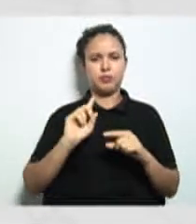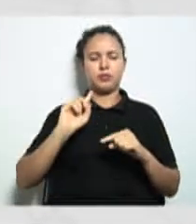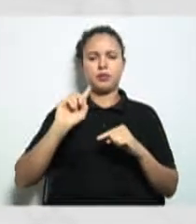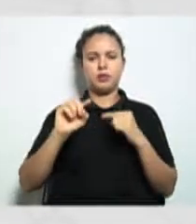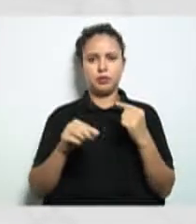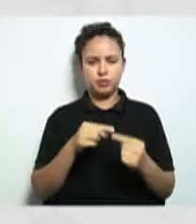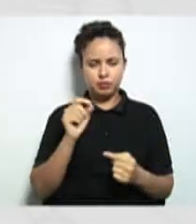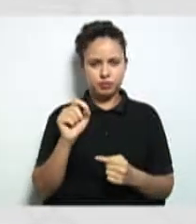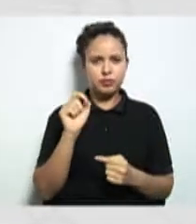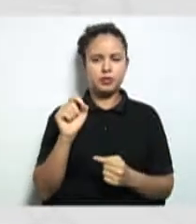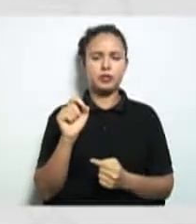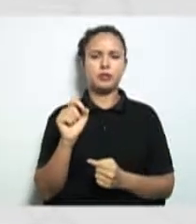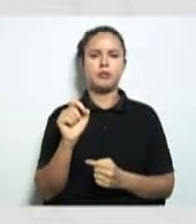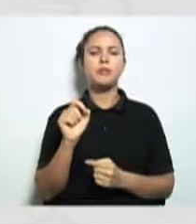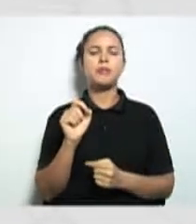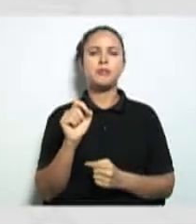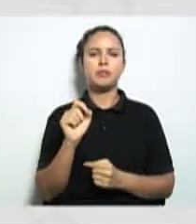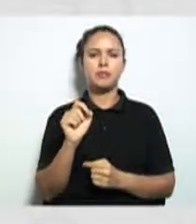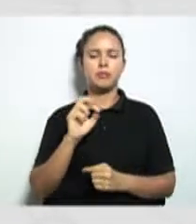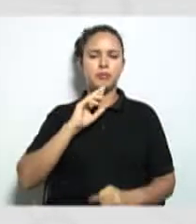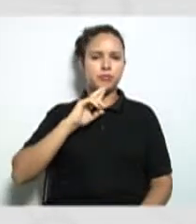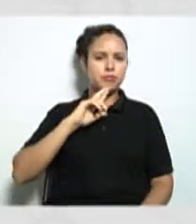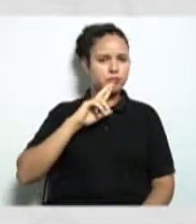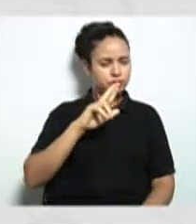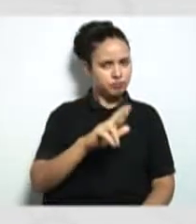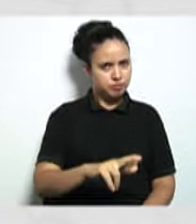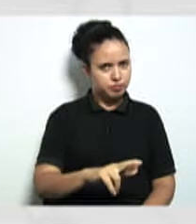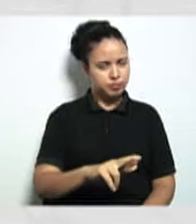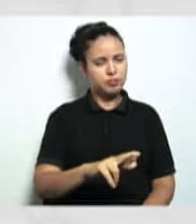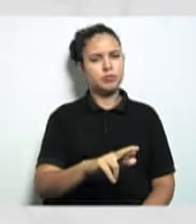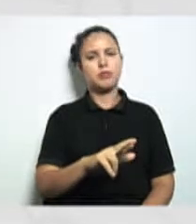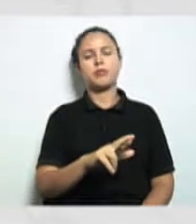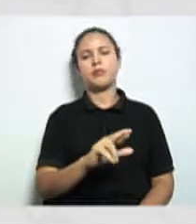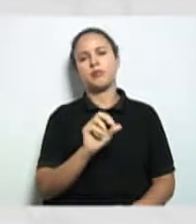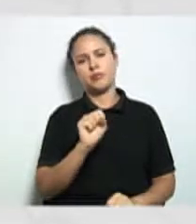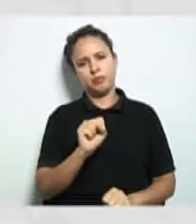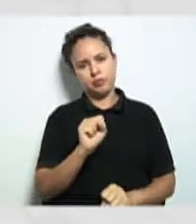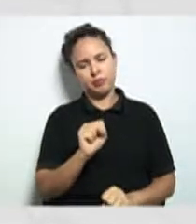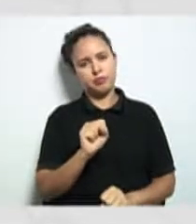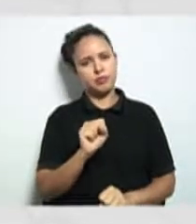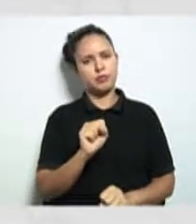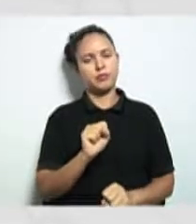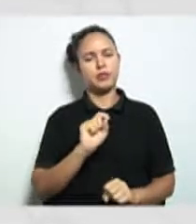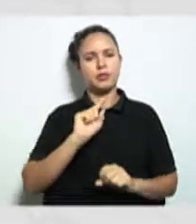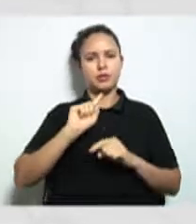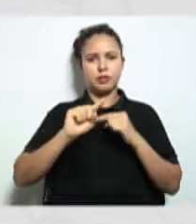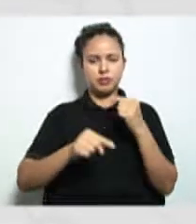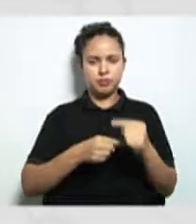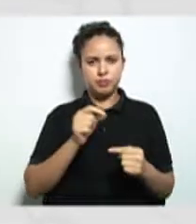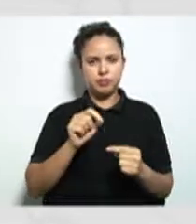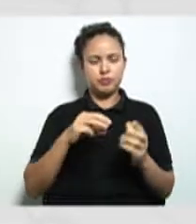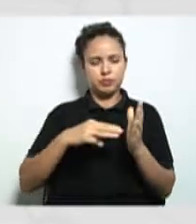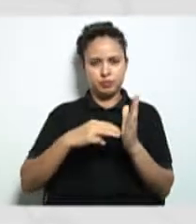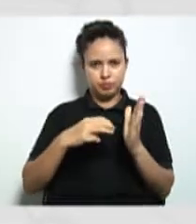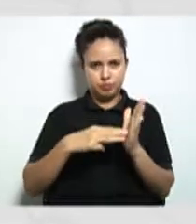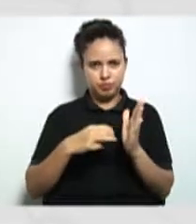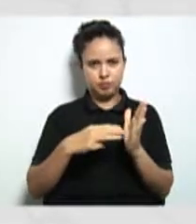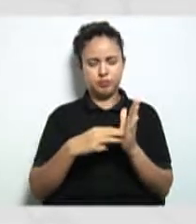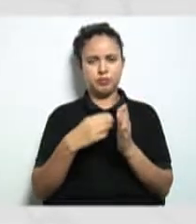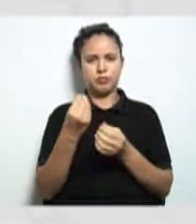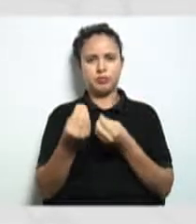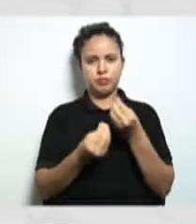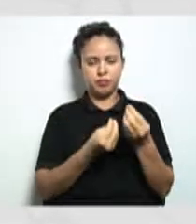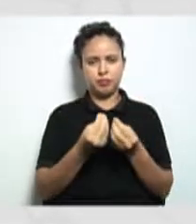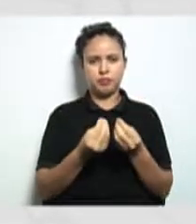né, dar possíveis respostas, que são as hipóteses, e depois o método para que você